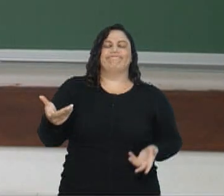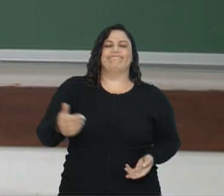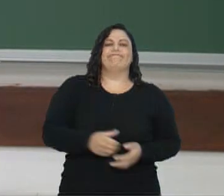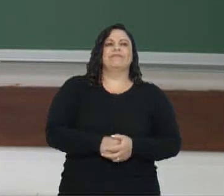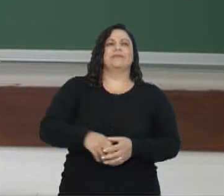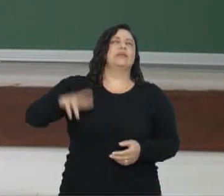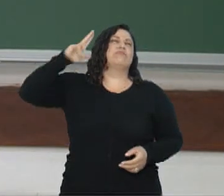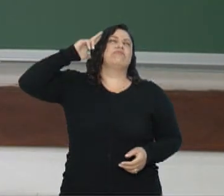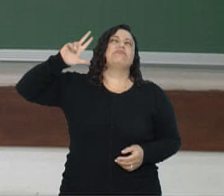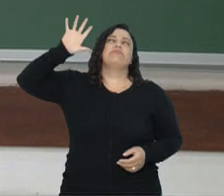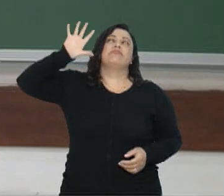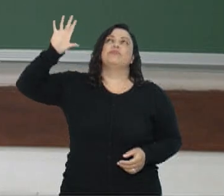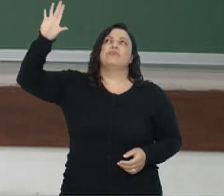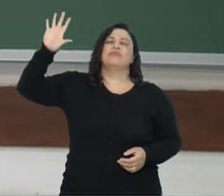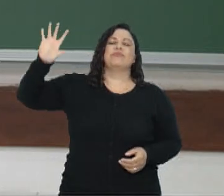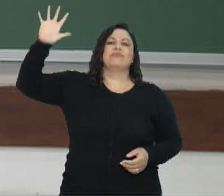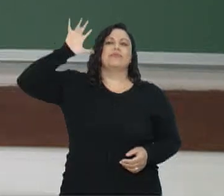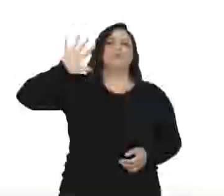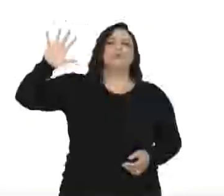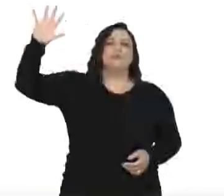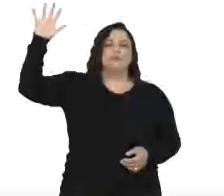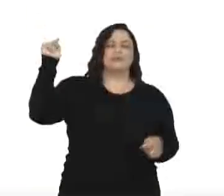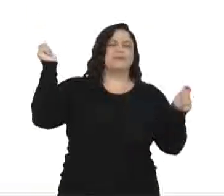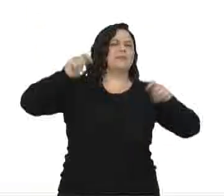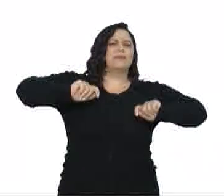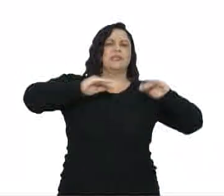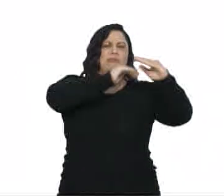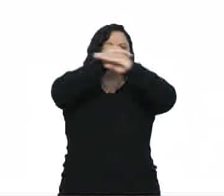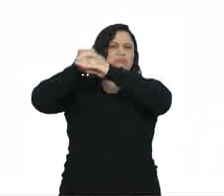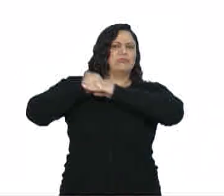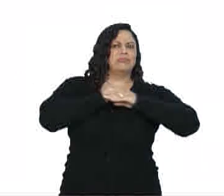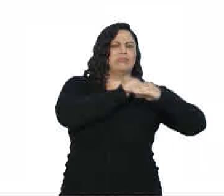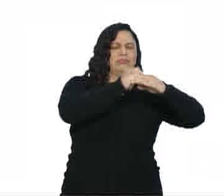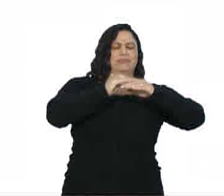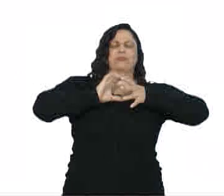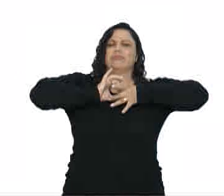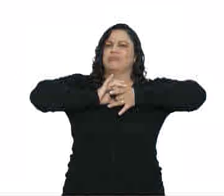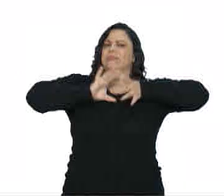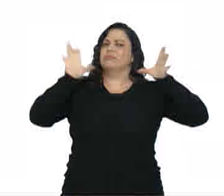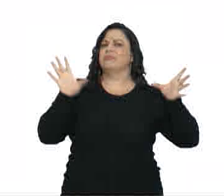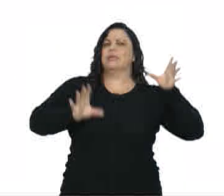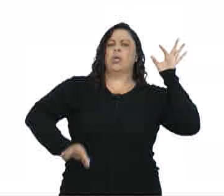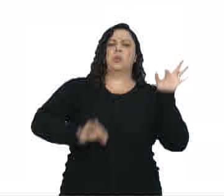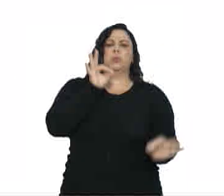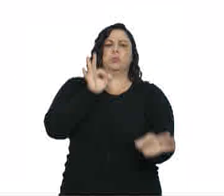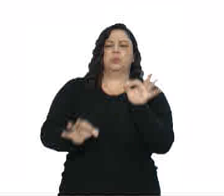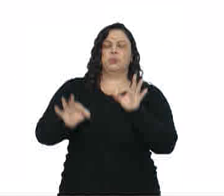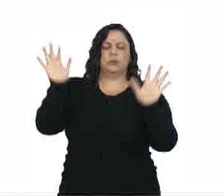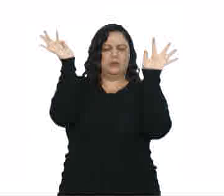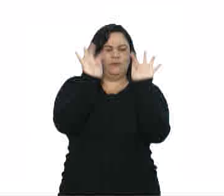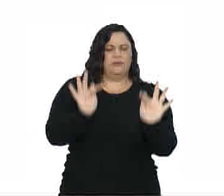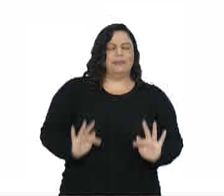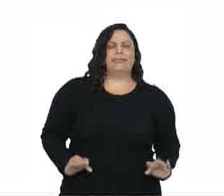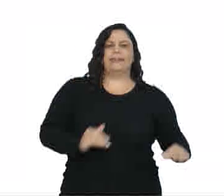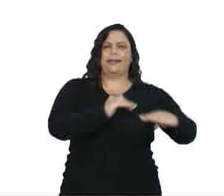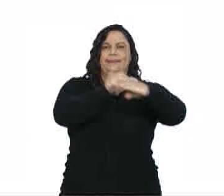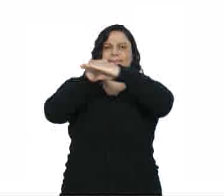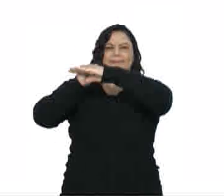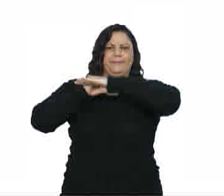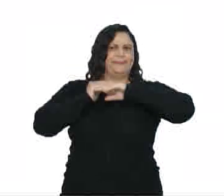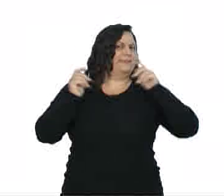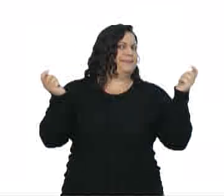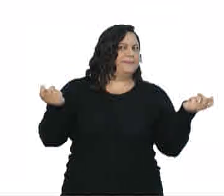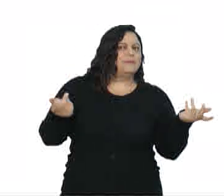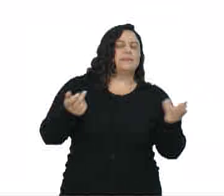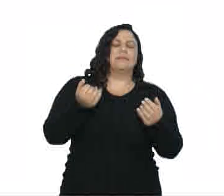terra ideal onde todos são iguais, livres e reina a justiça, a felicidade e a igualdade. Vai ser mais ou menos